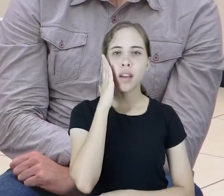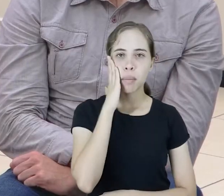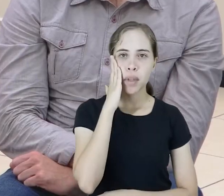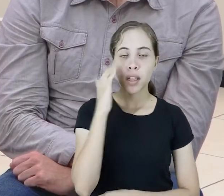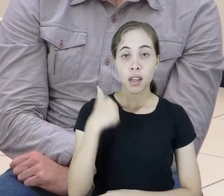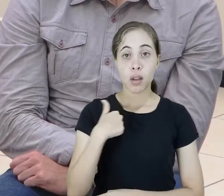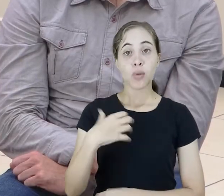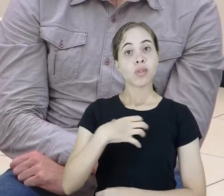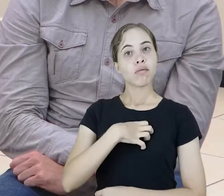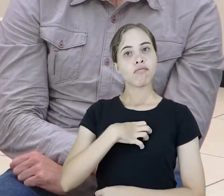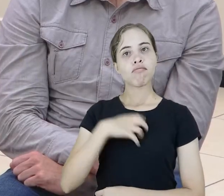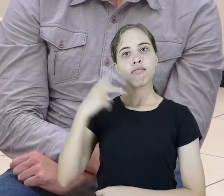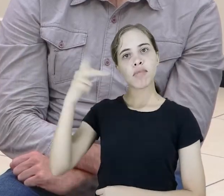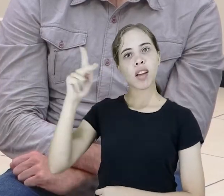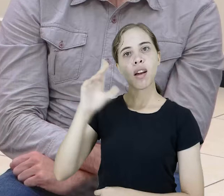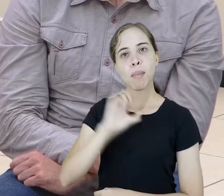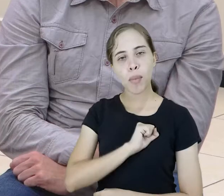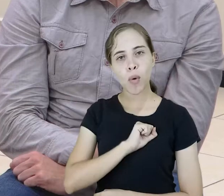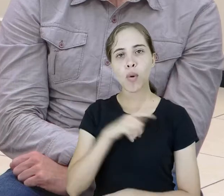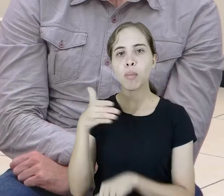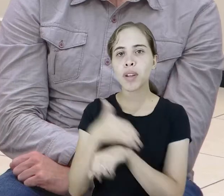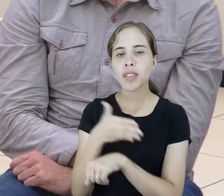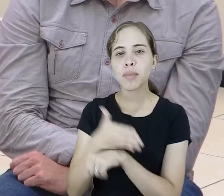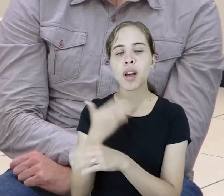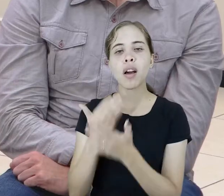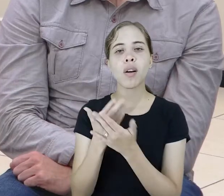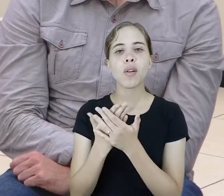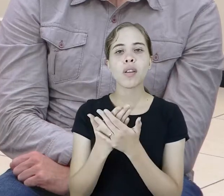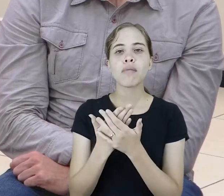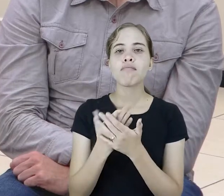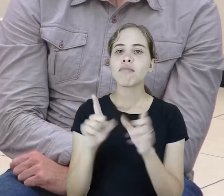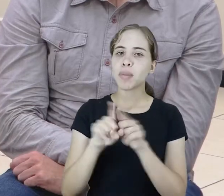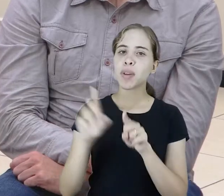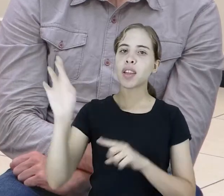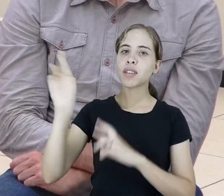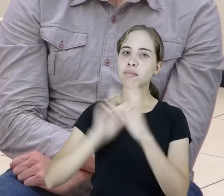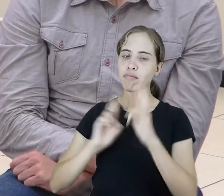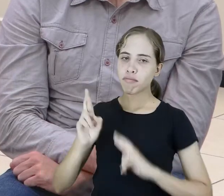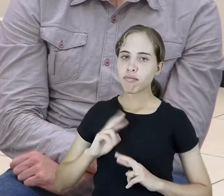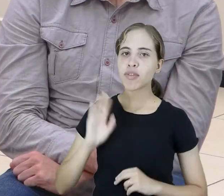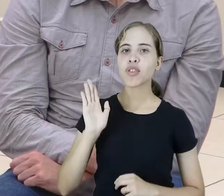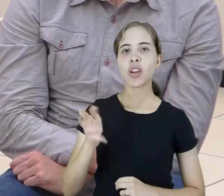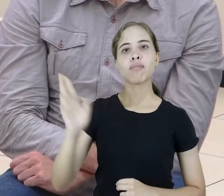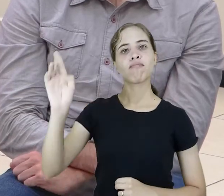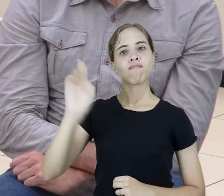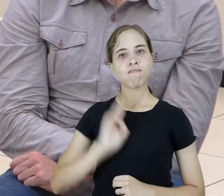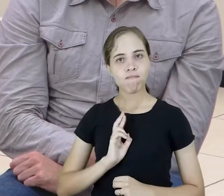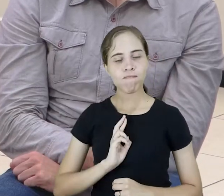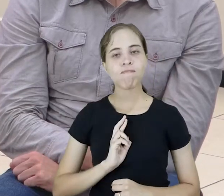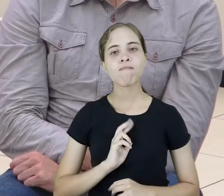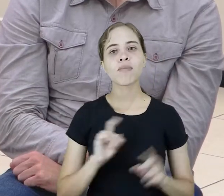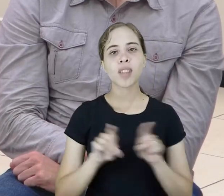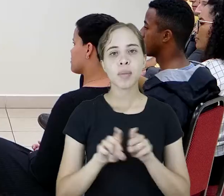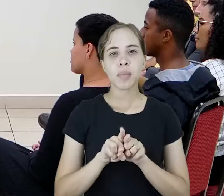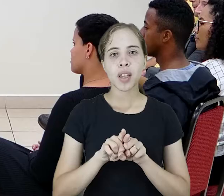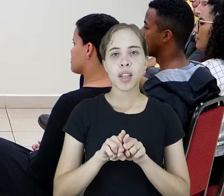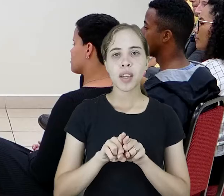sentir o amor dele ao frequentar as aulas e ter as minhas respostas respondidas. Ter as